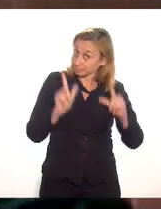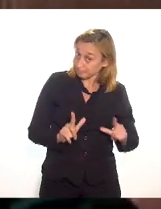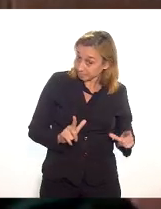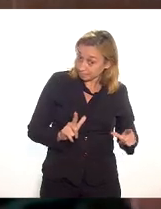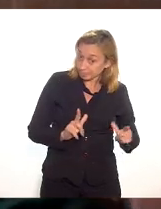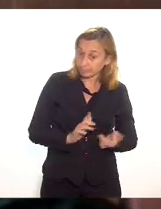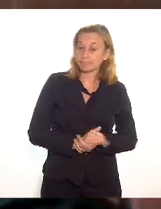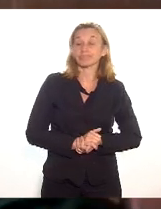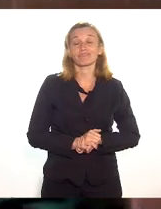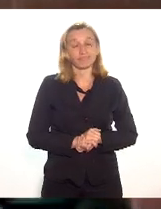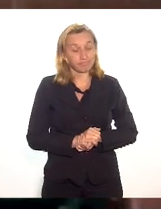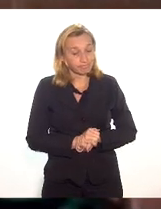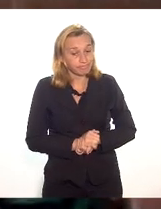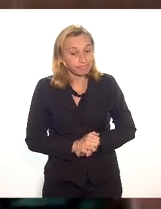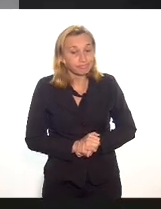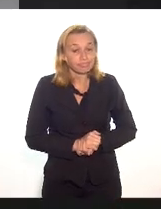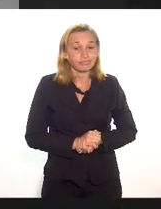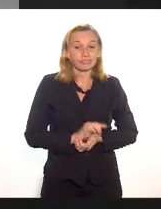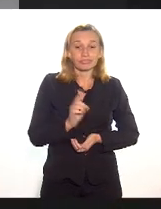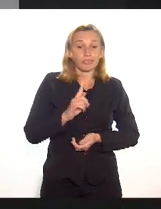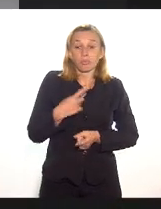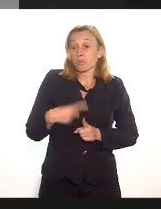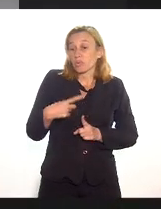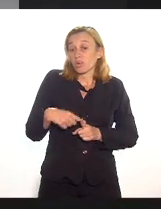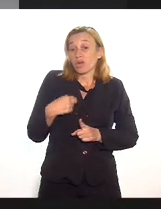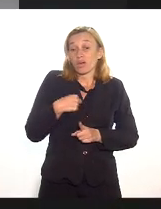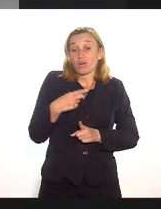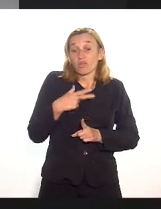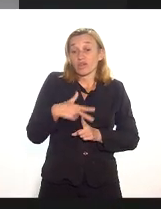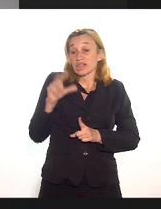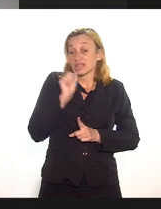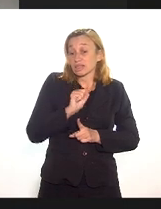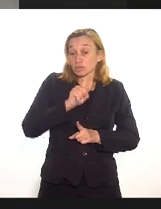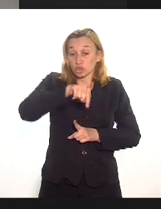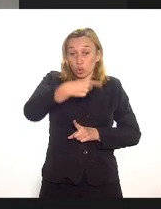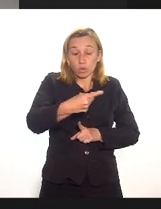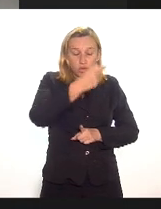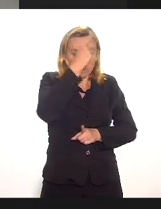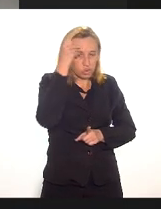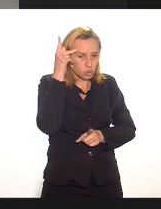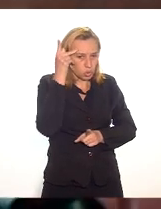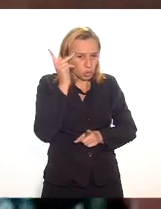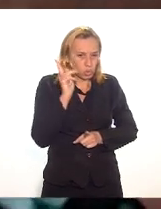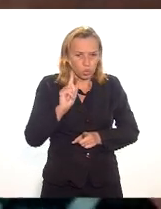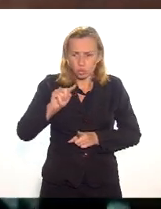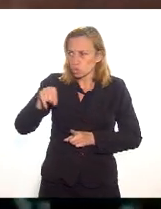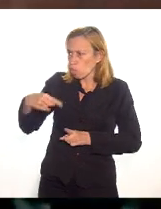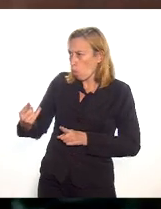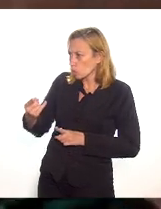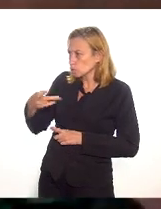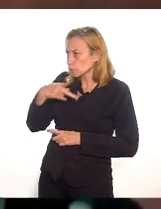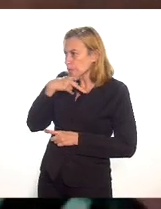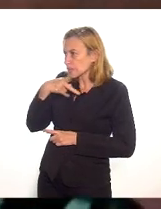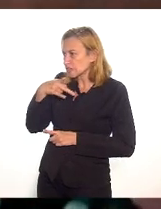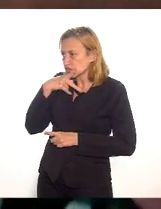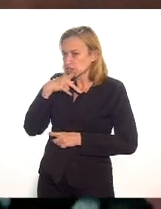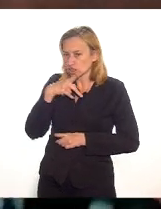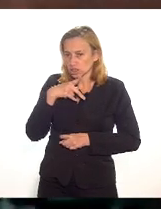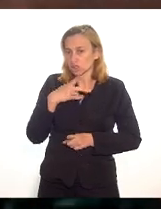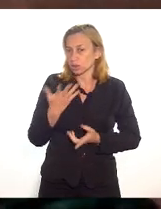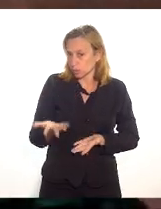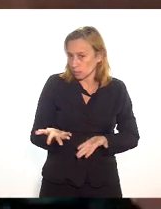Repito mais uma vez, não porque ganhamos de outras pessoas ou de outros parlamentares que aqui